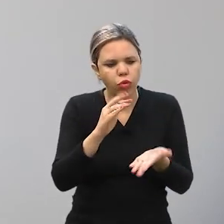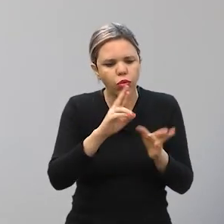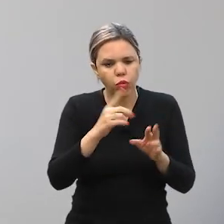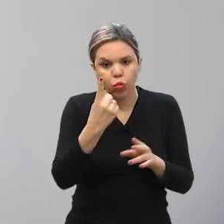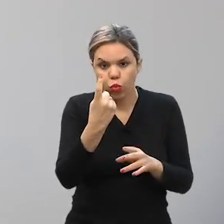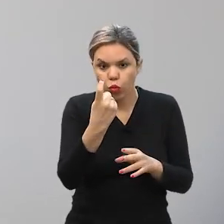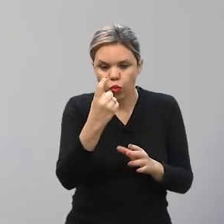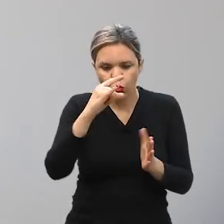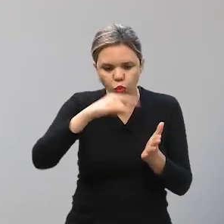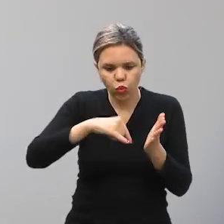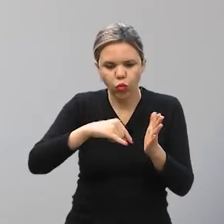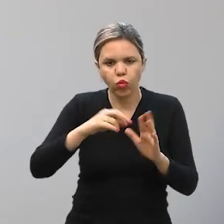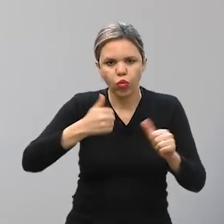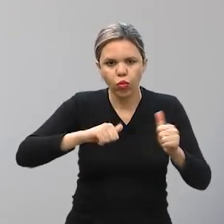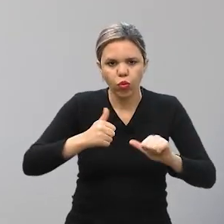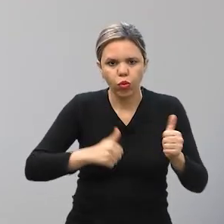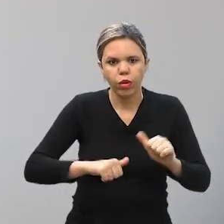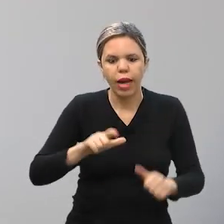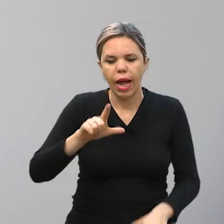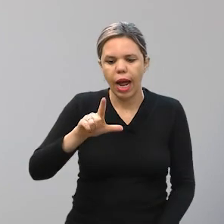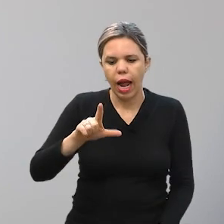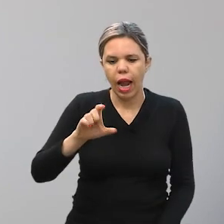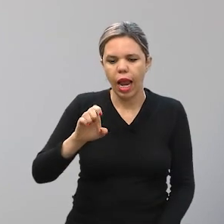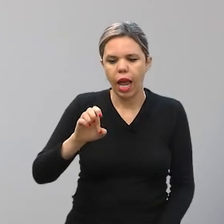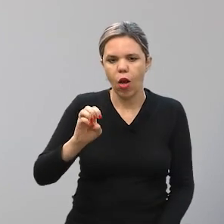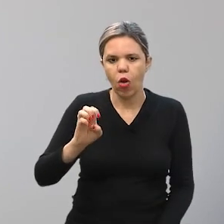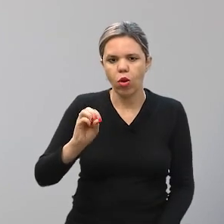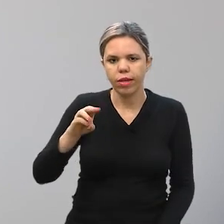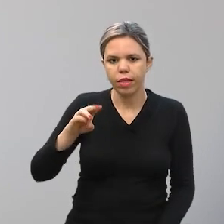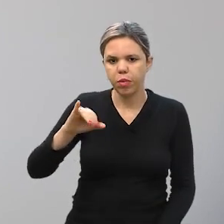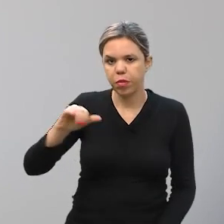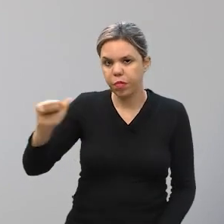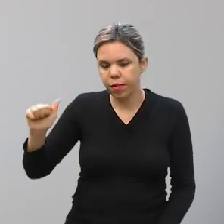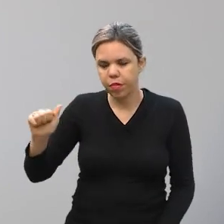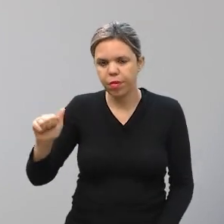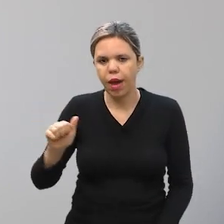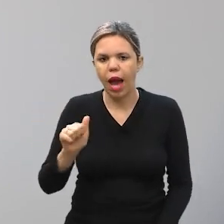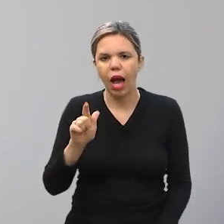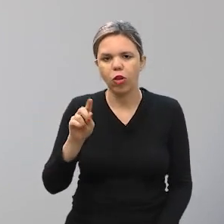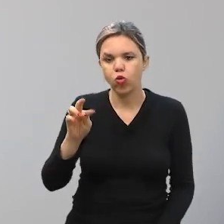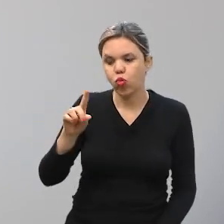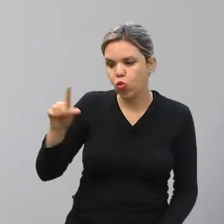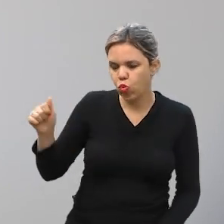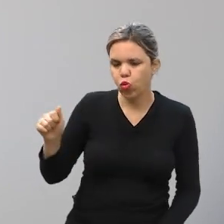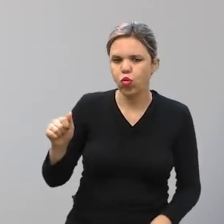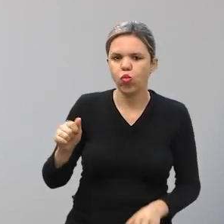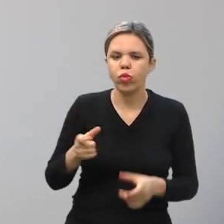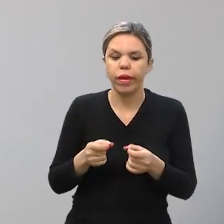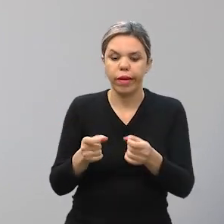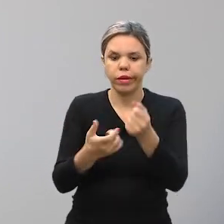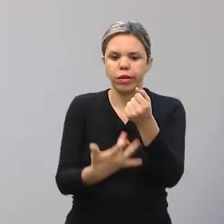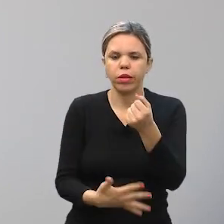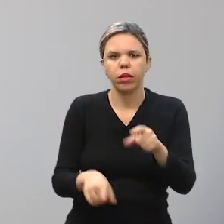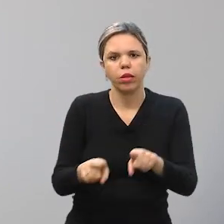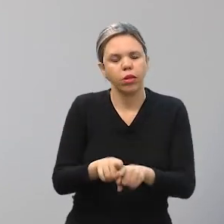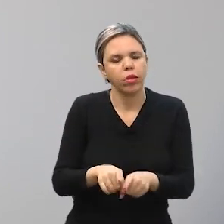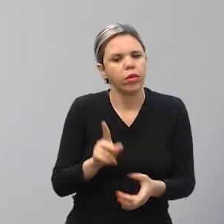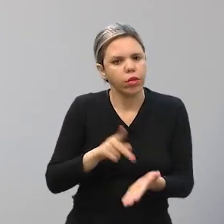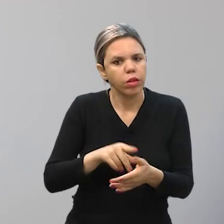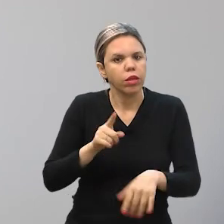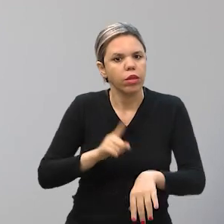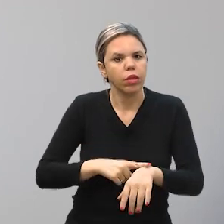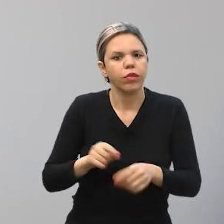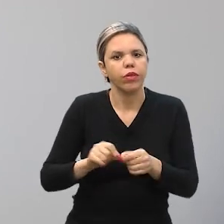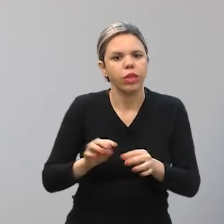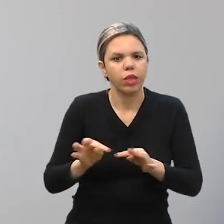diagnóstico só, leucemia aguda. Não tive nenhuma dúvida de, na hora, fazer